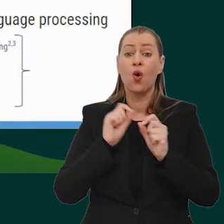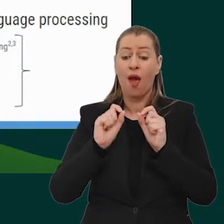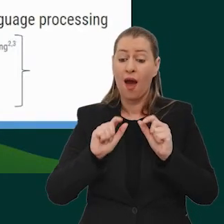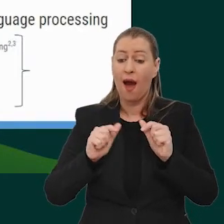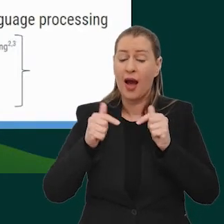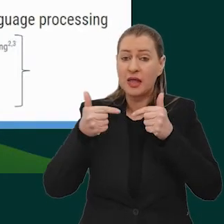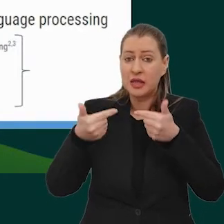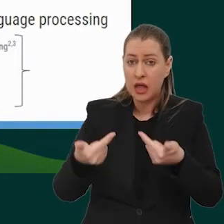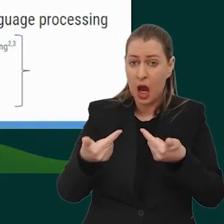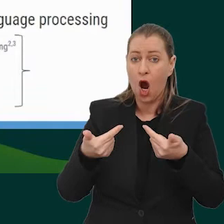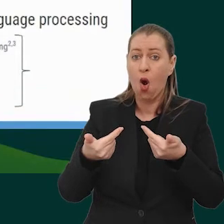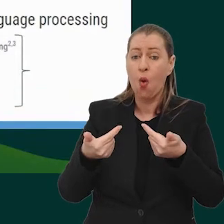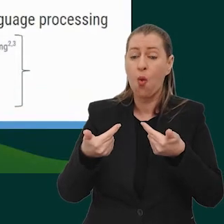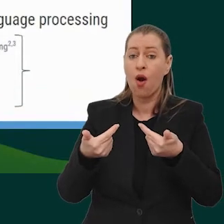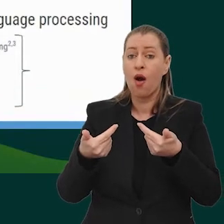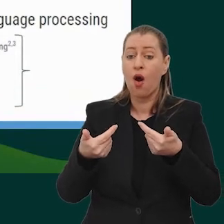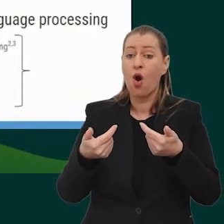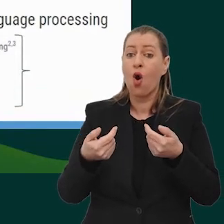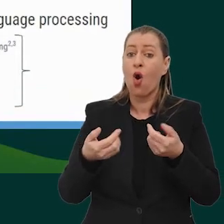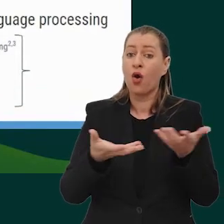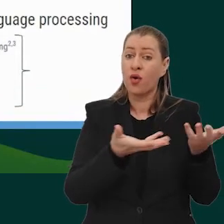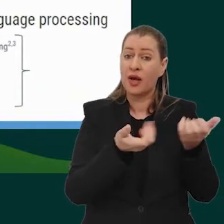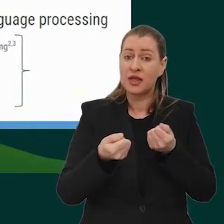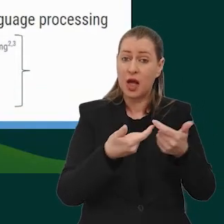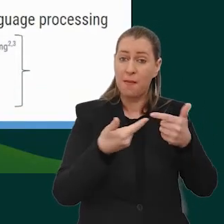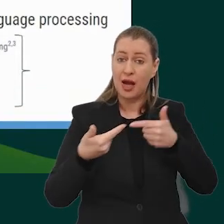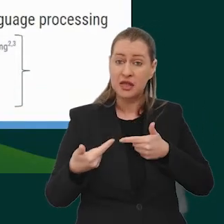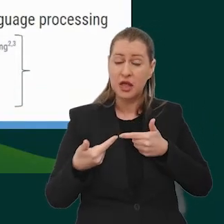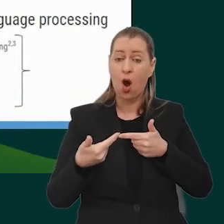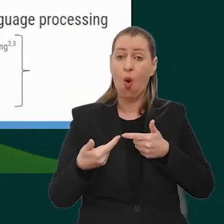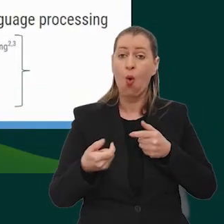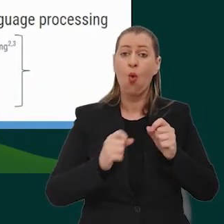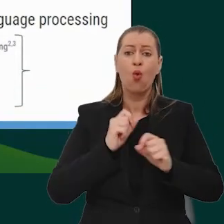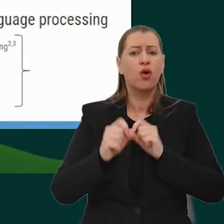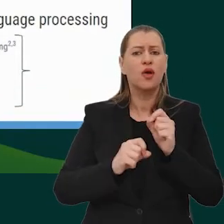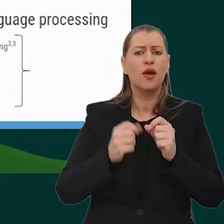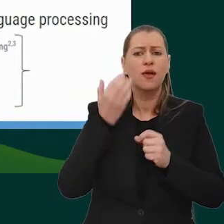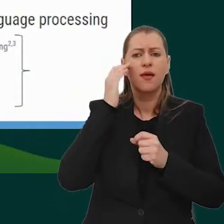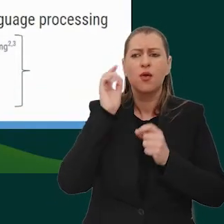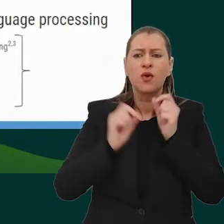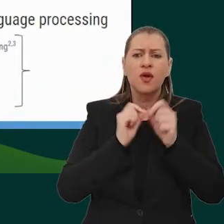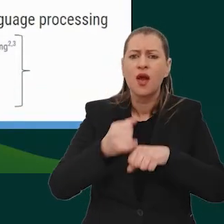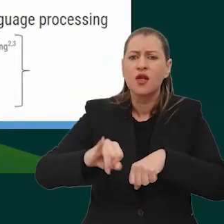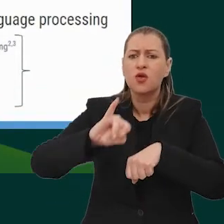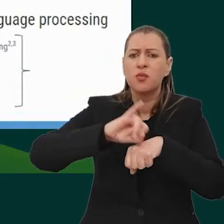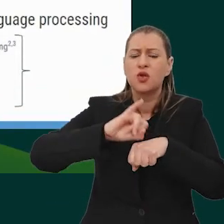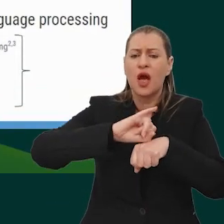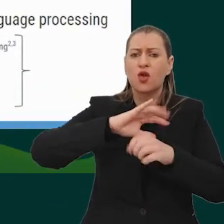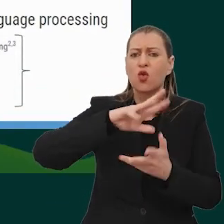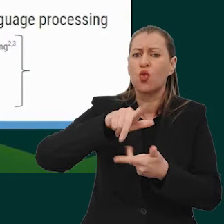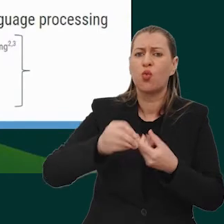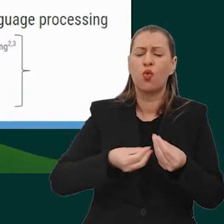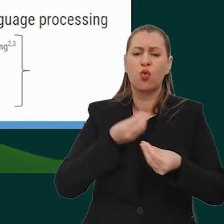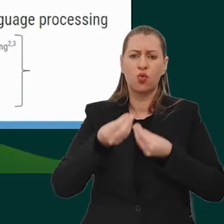ações, ou às vezes elas recebem ações, mas eu também preciso entender o que são aqueles objetos no mundo, né?